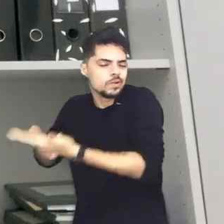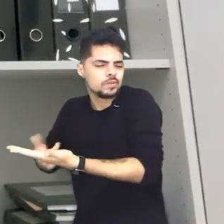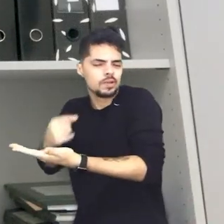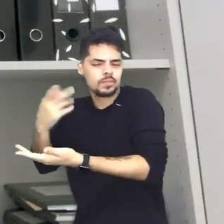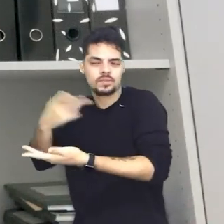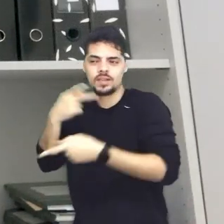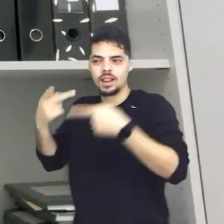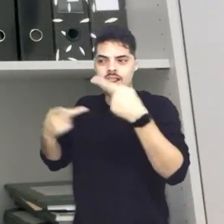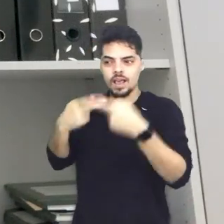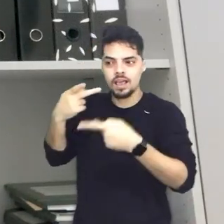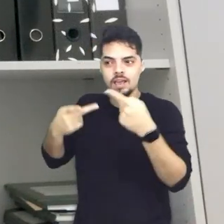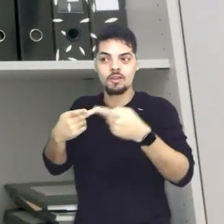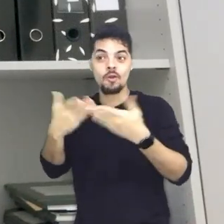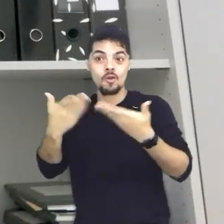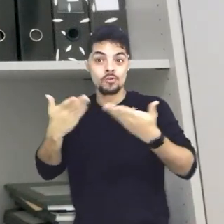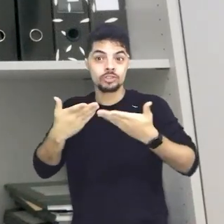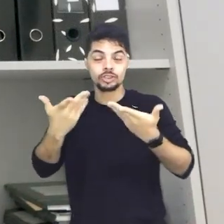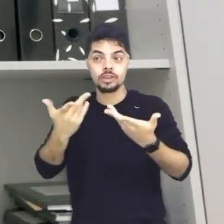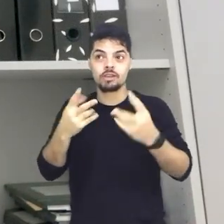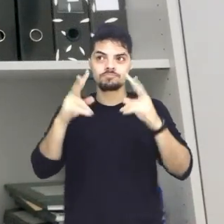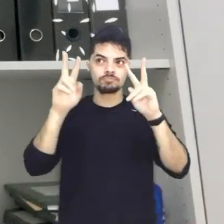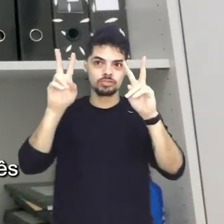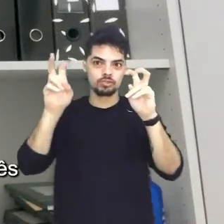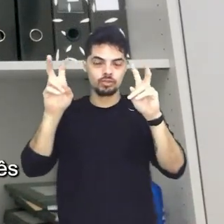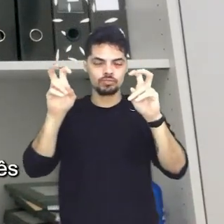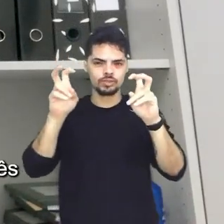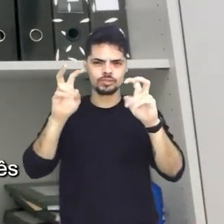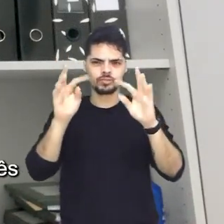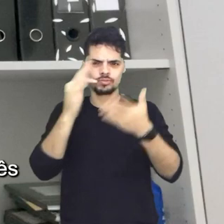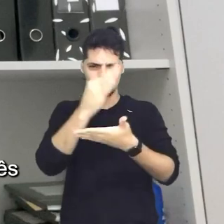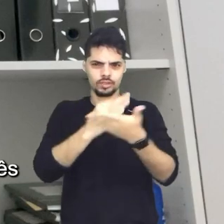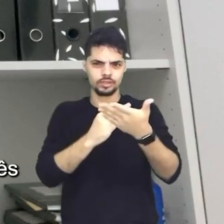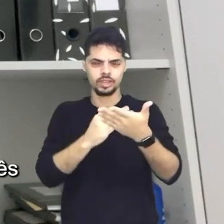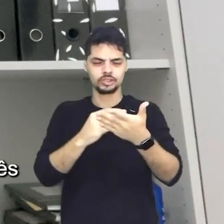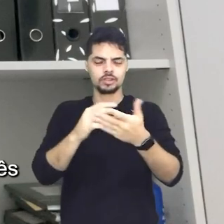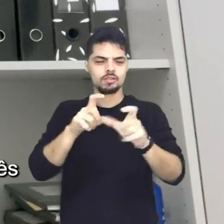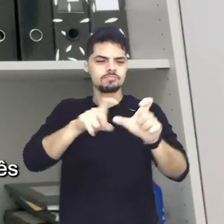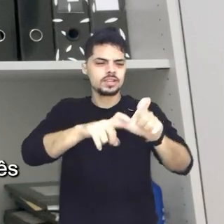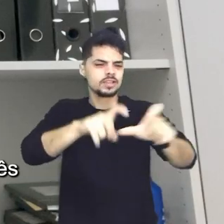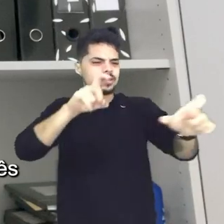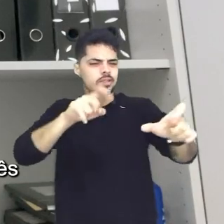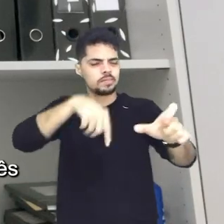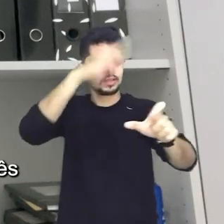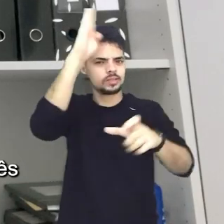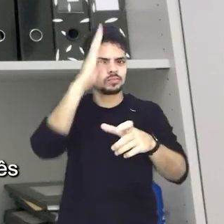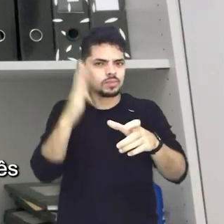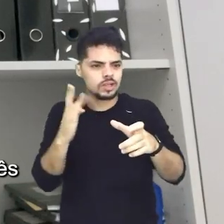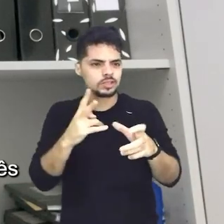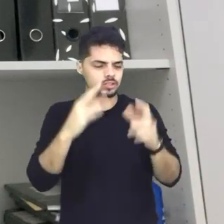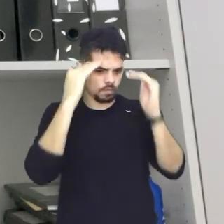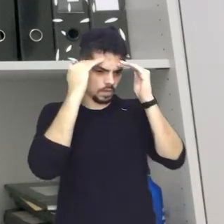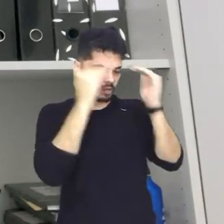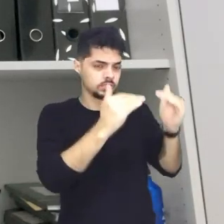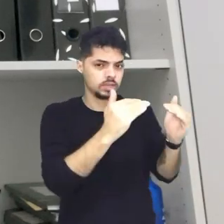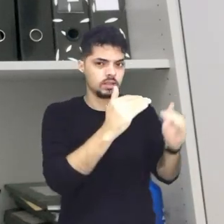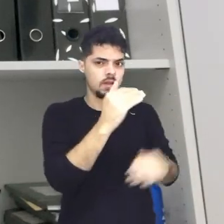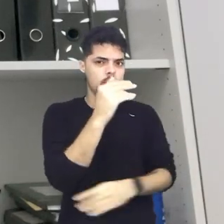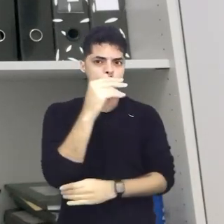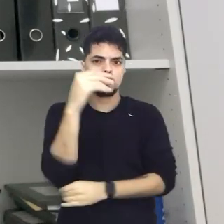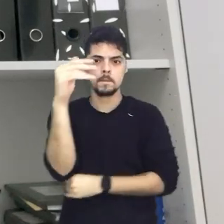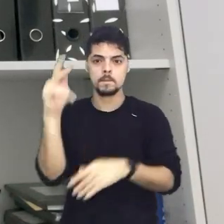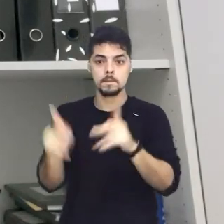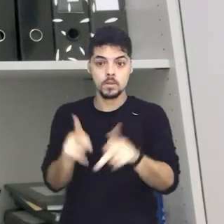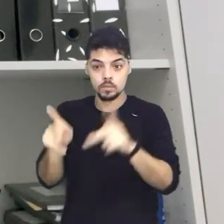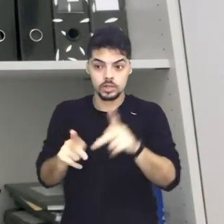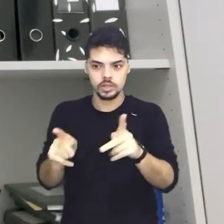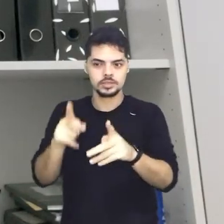Brasil e da Associação Nacional de História, ANPU, hoje eu vou comentar um pouquinho com vocês sobre o texto intitulado A Independência